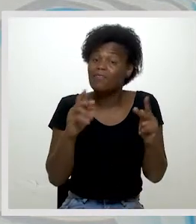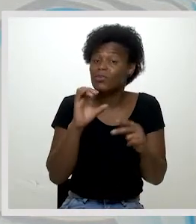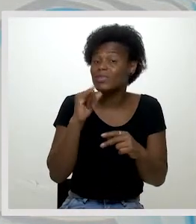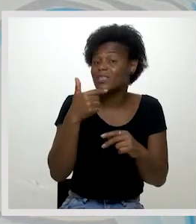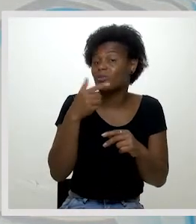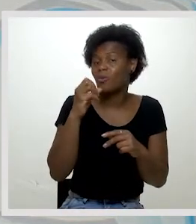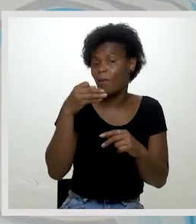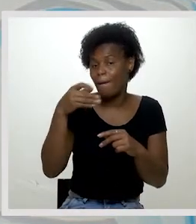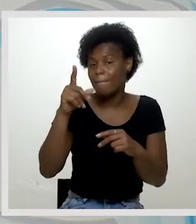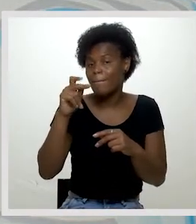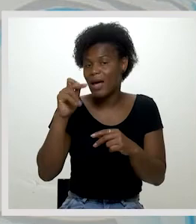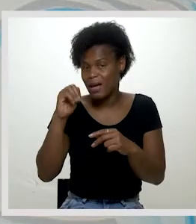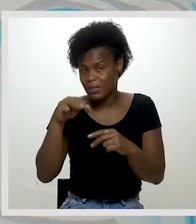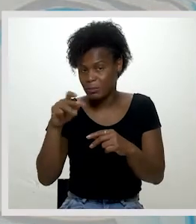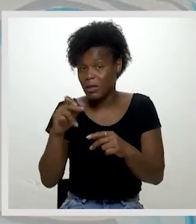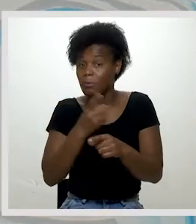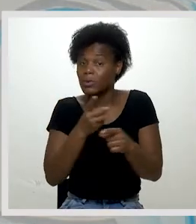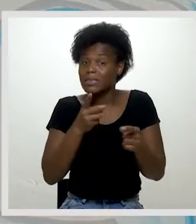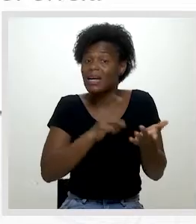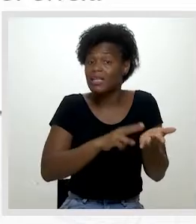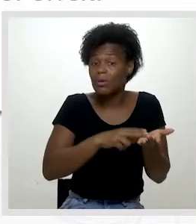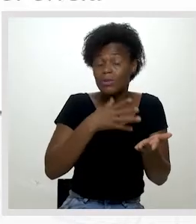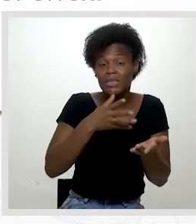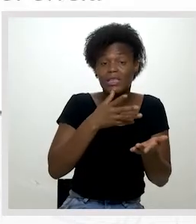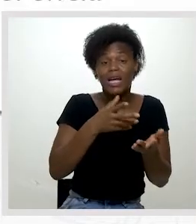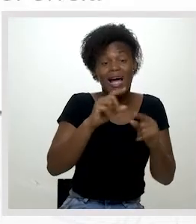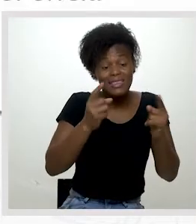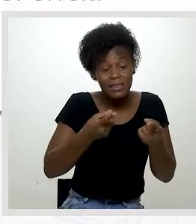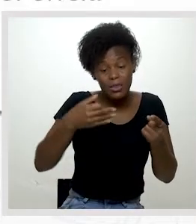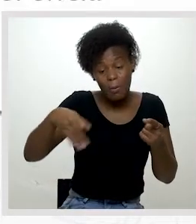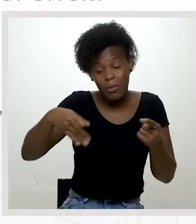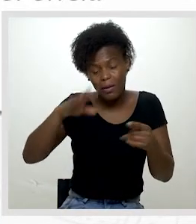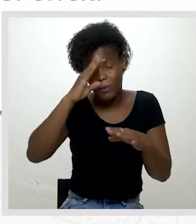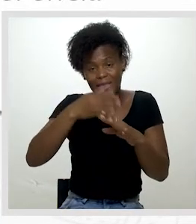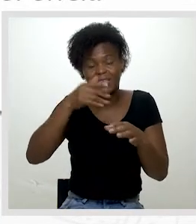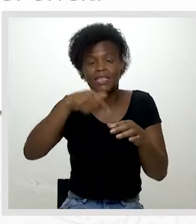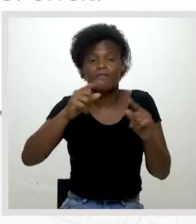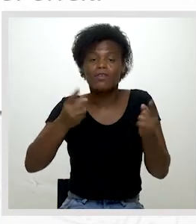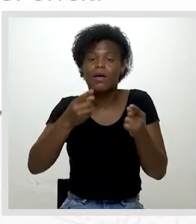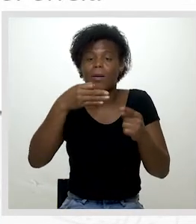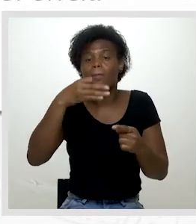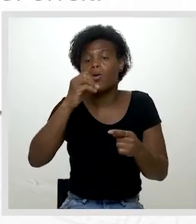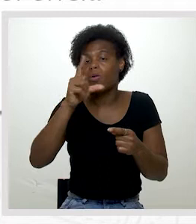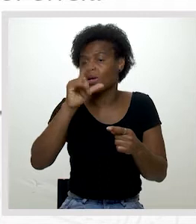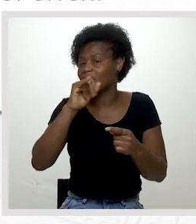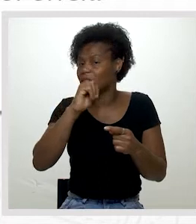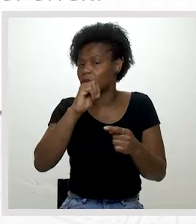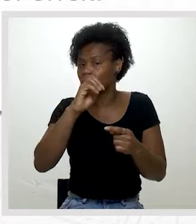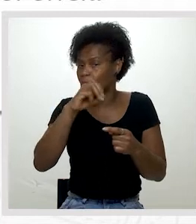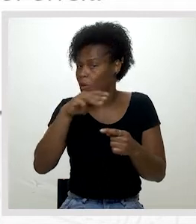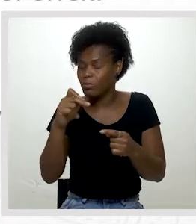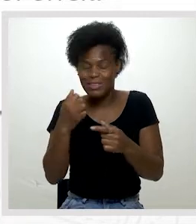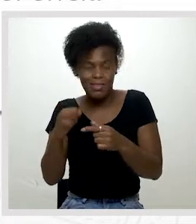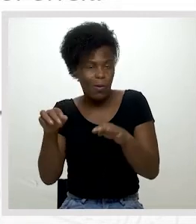nós podemos afirmar de que a síntese proteica ocorre a nível dos polissomas e não a nível dos ribossomas que